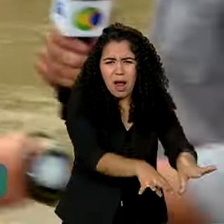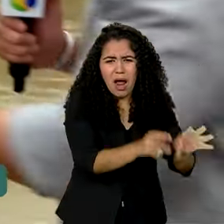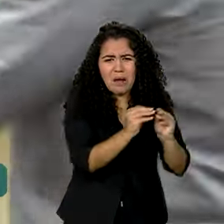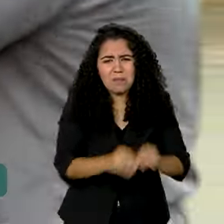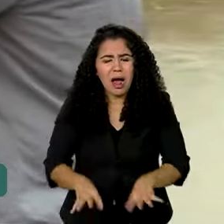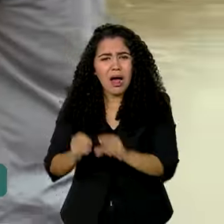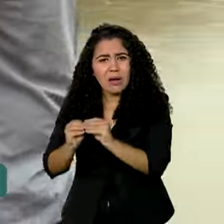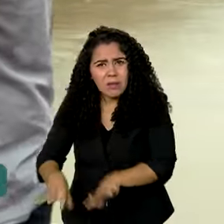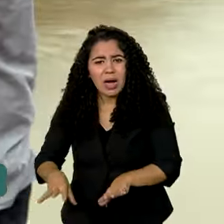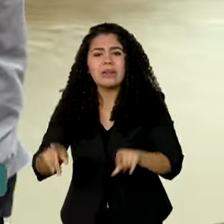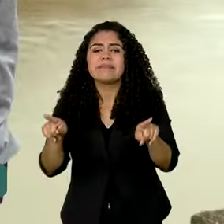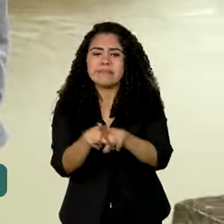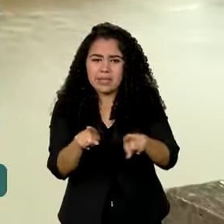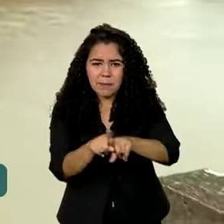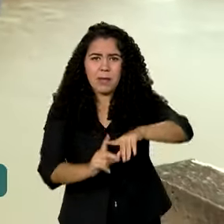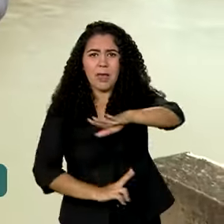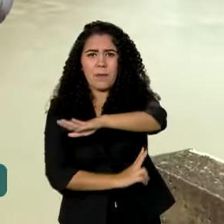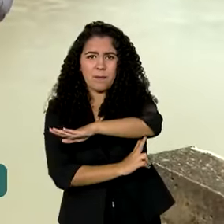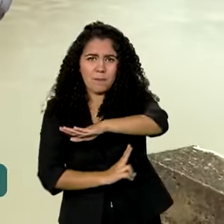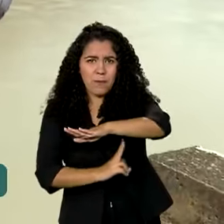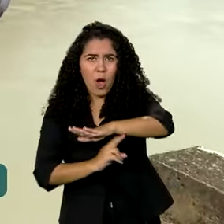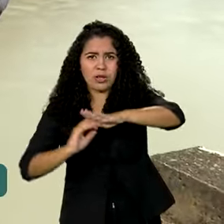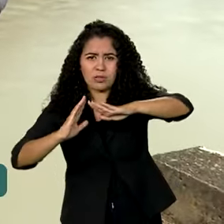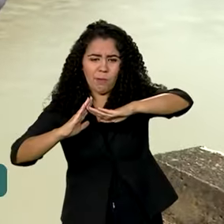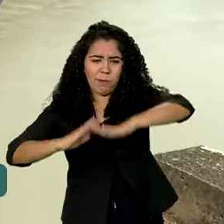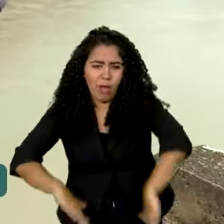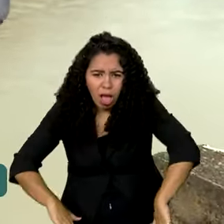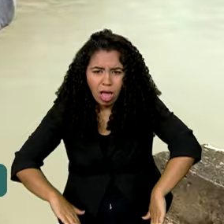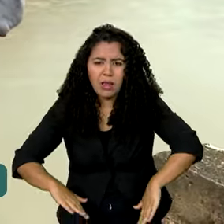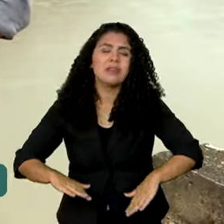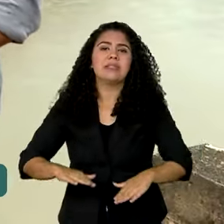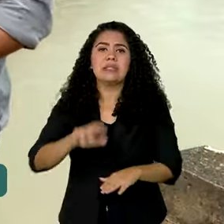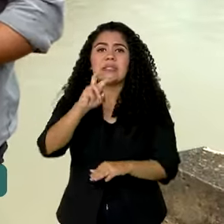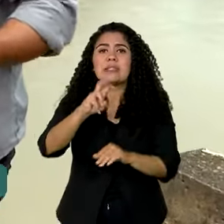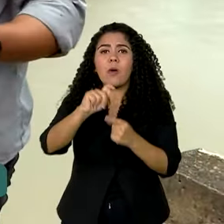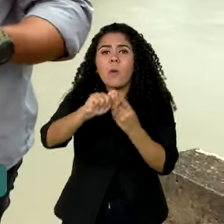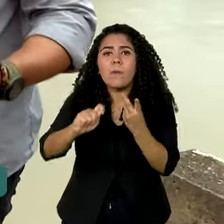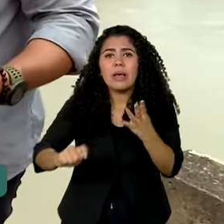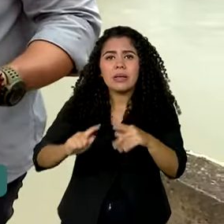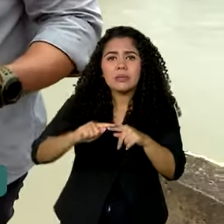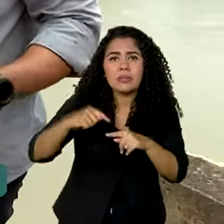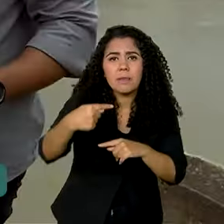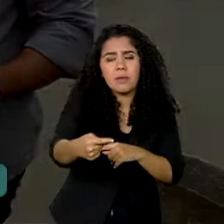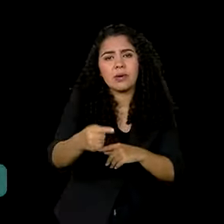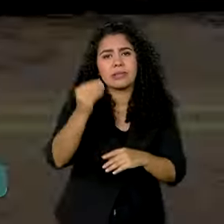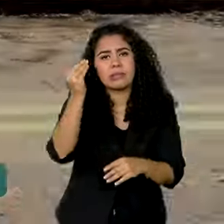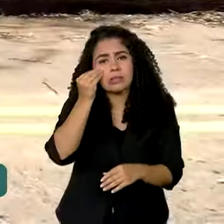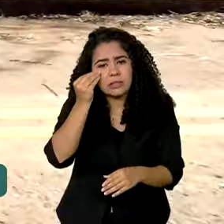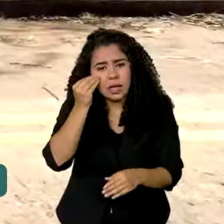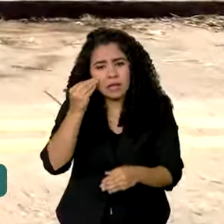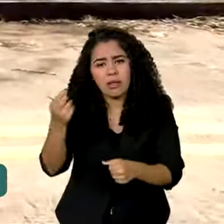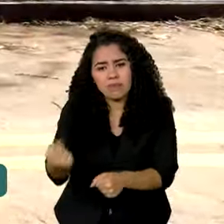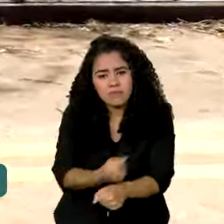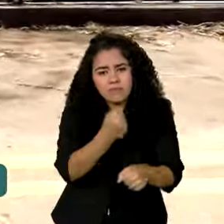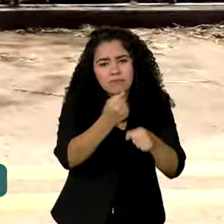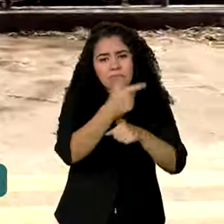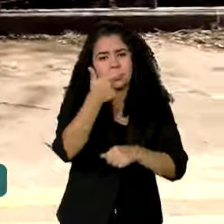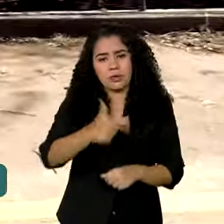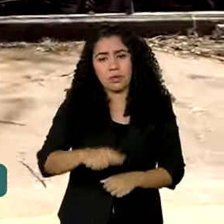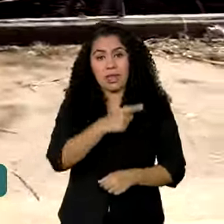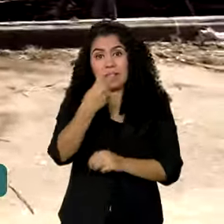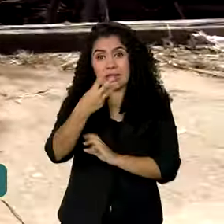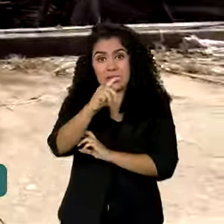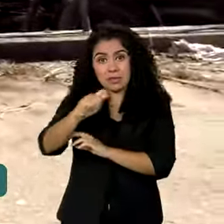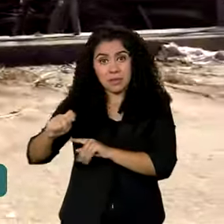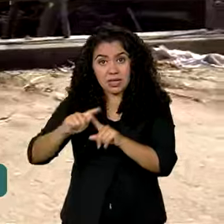inclusive parte dessa ponte. 5 meses depois, a cidade ainda tenta se recuperar. Voltando agora, 3 meses